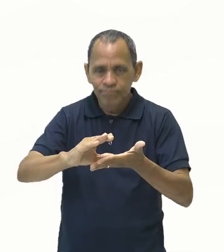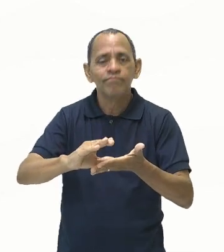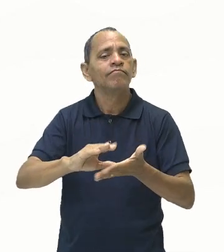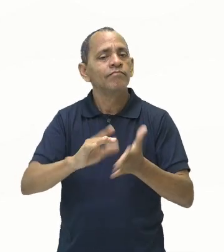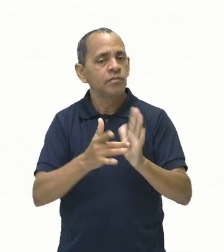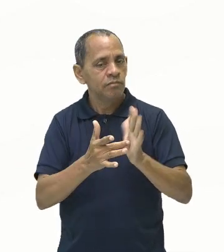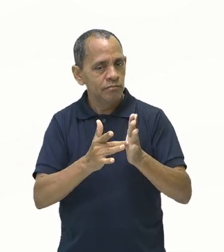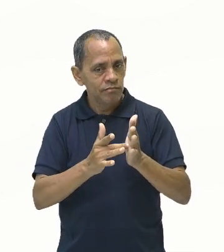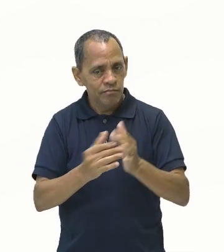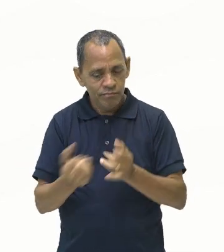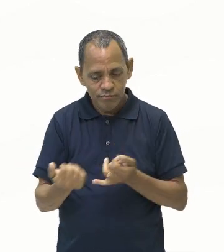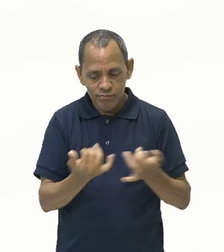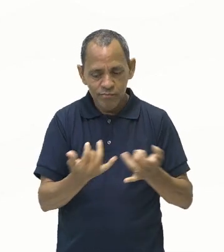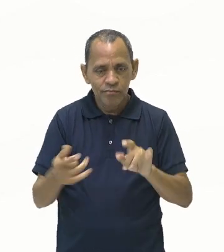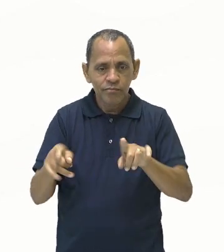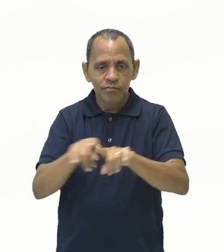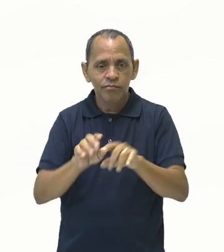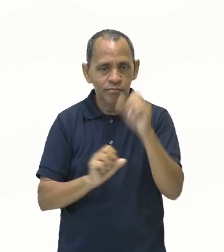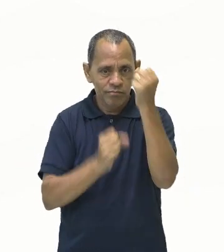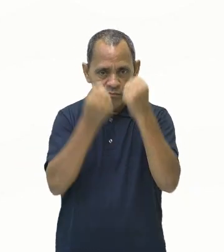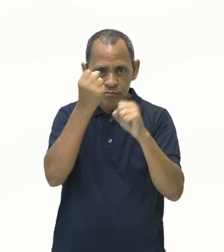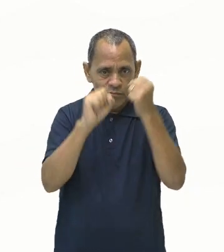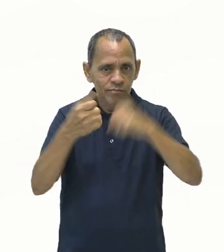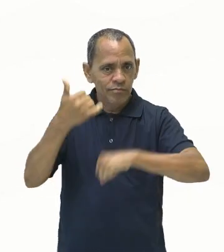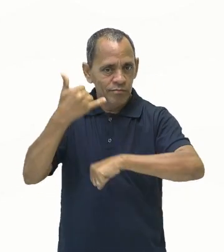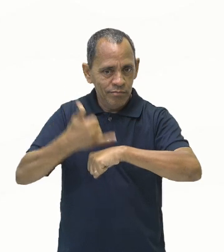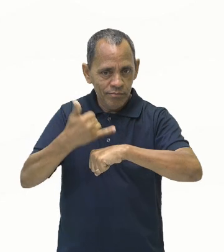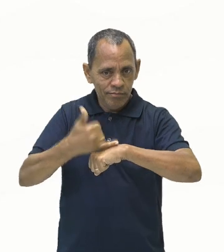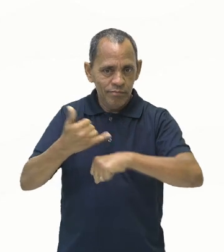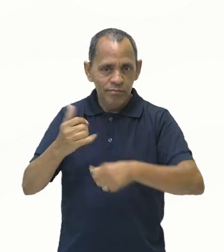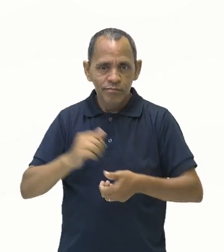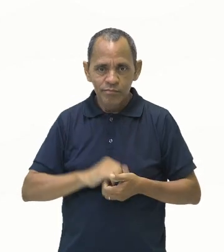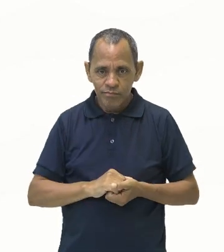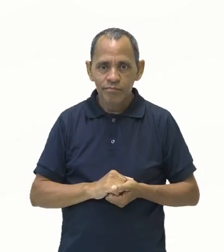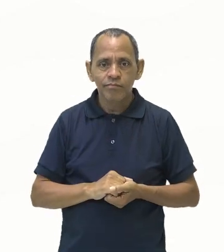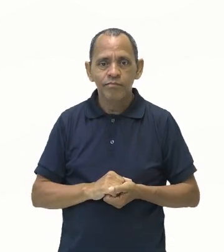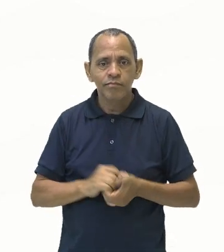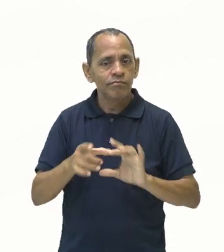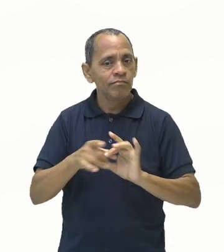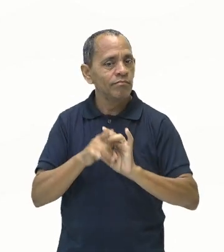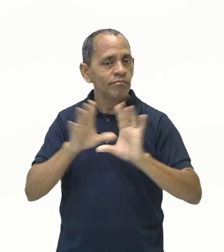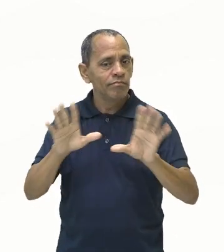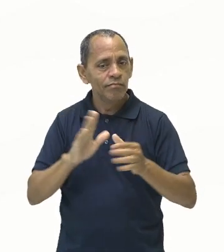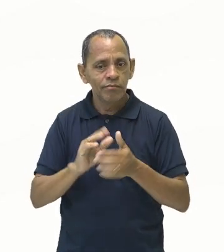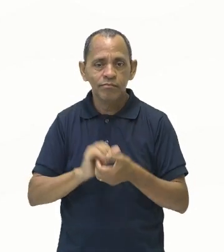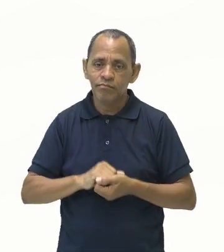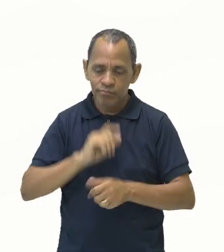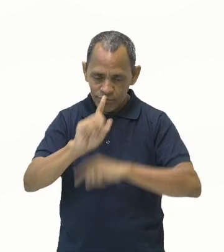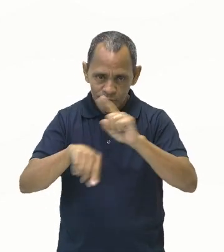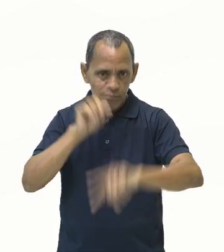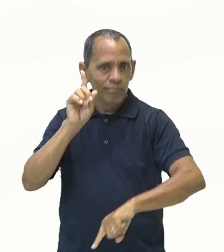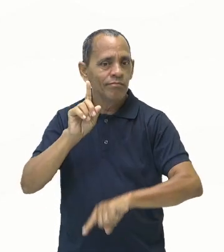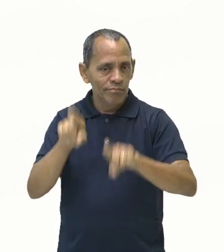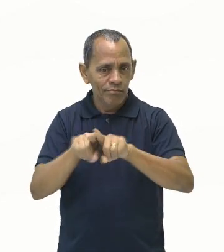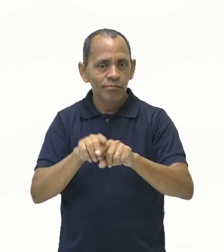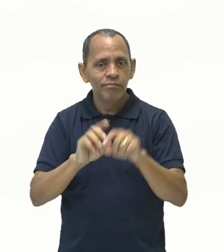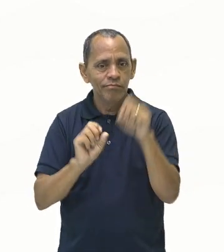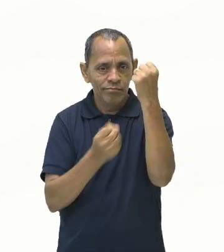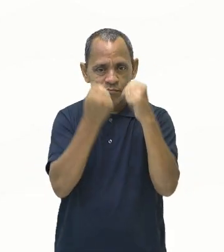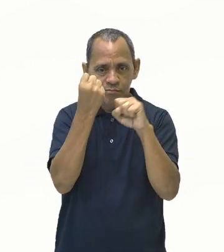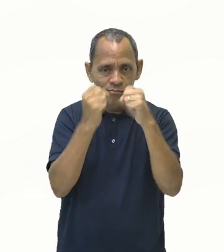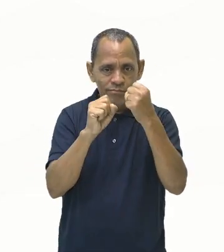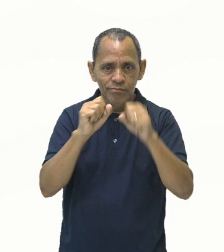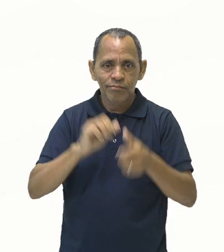a vapor e para a indústria de metalurgia, permitindo o avanço da